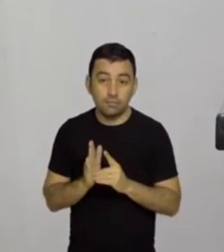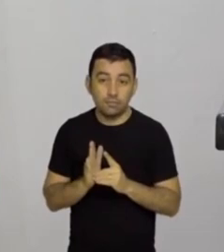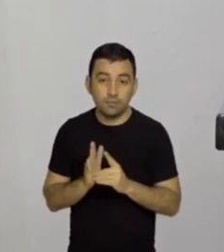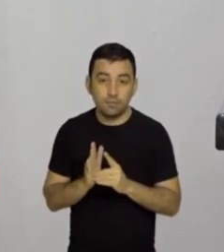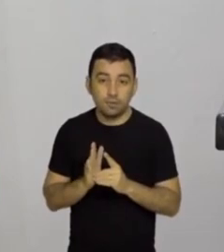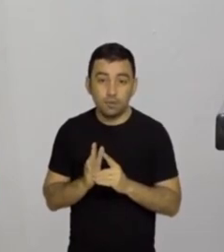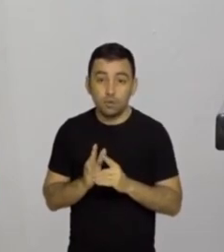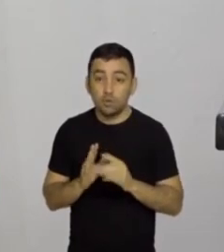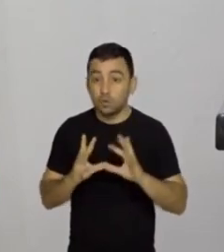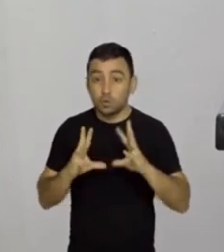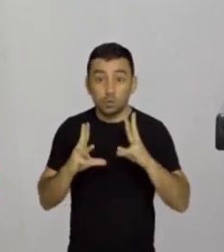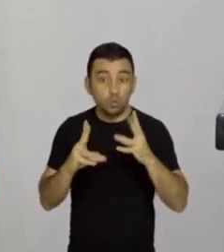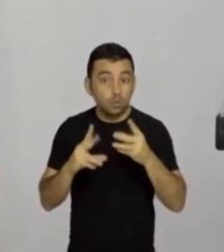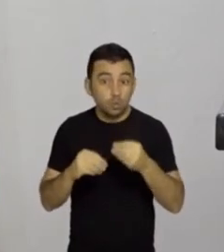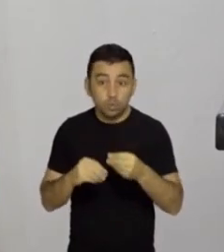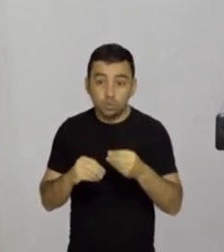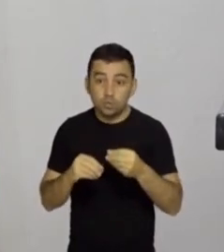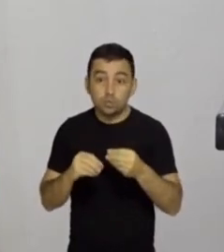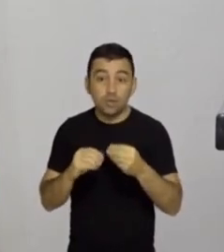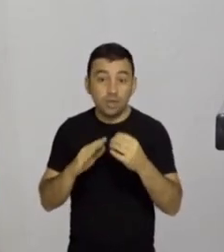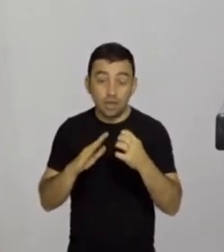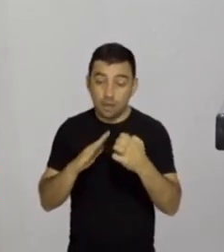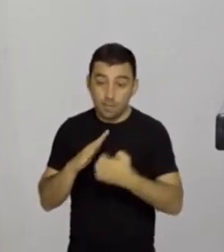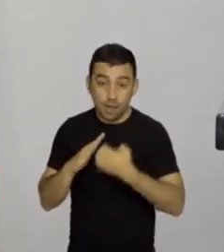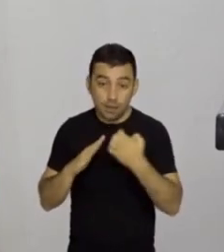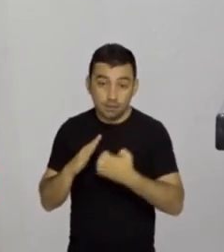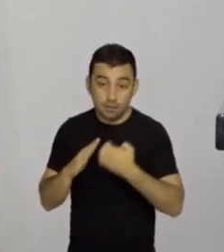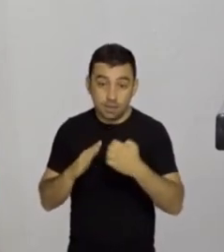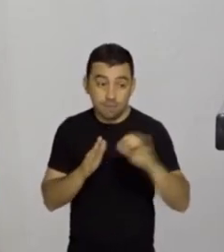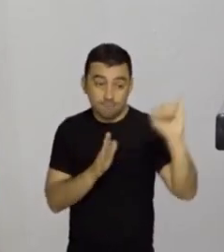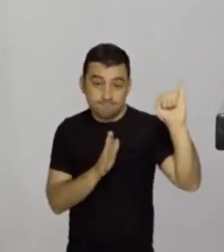que toda empresa que importar leite,